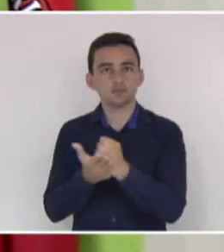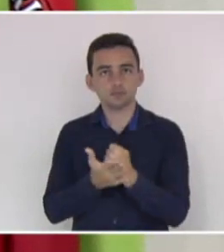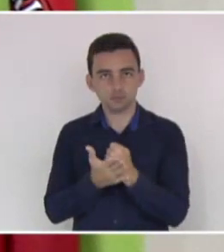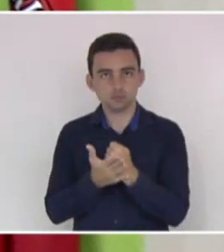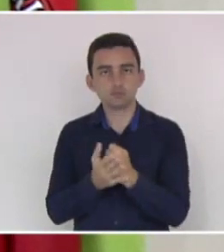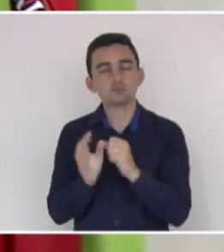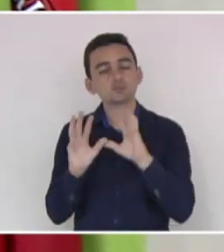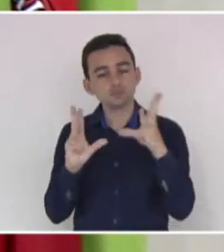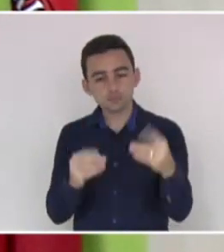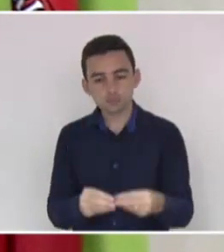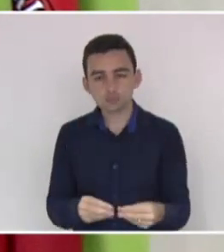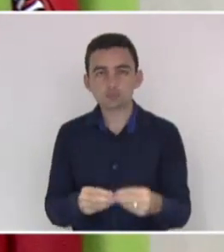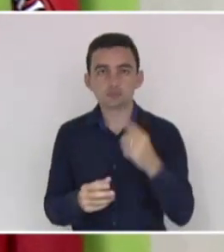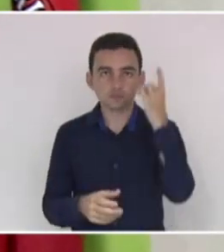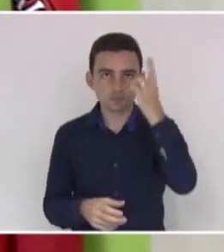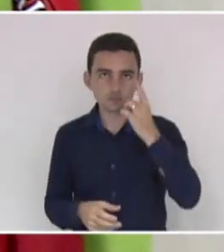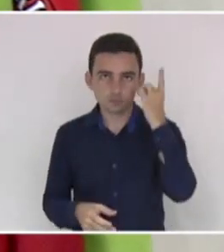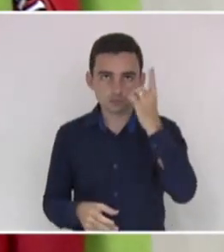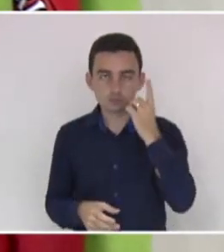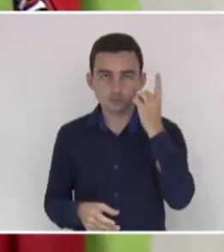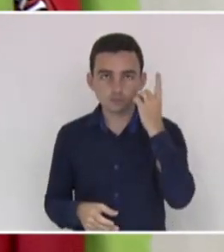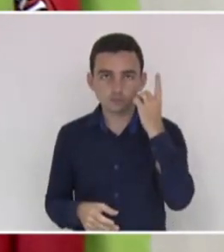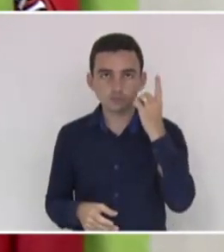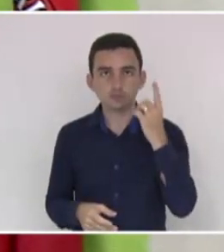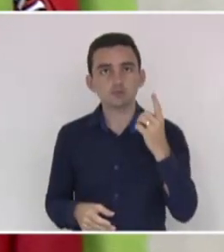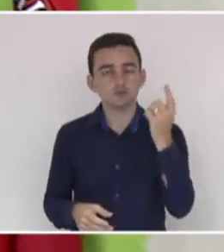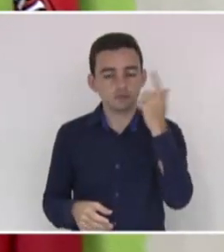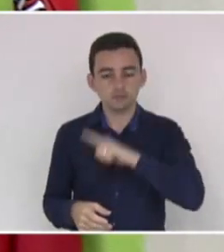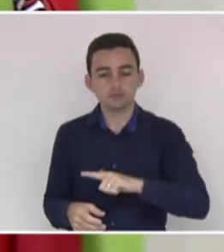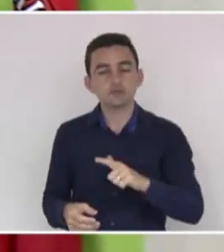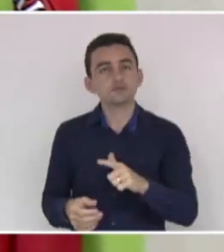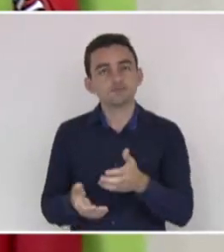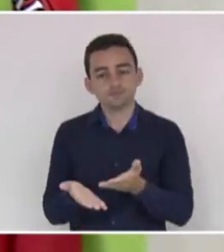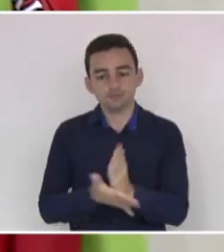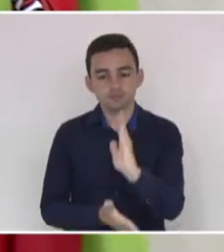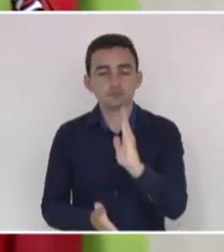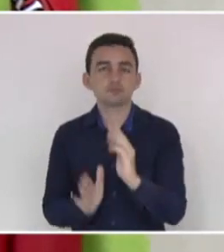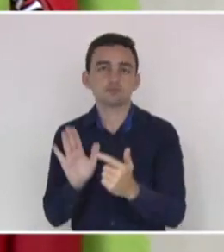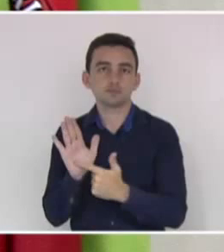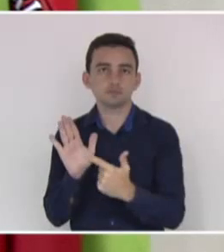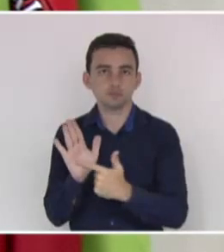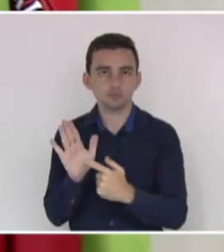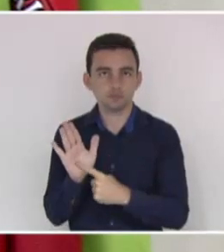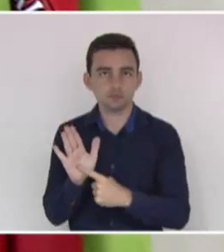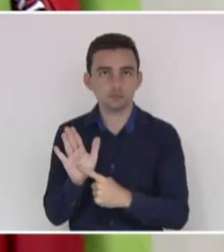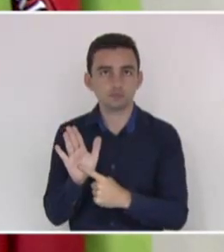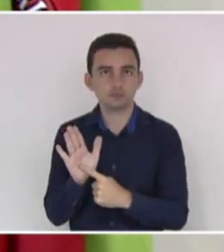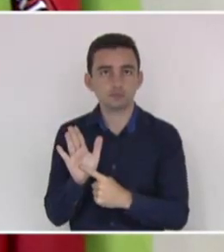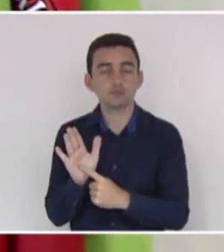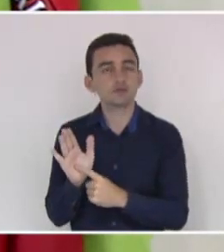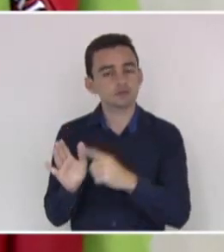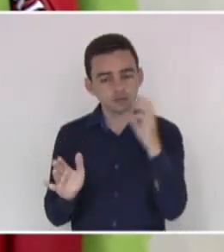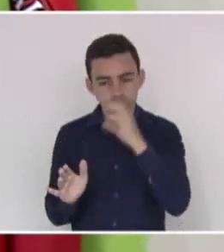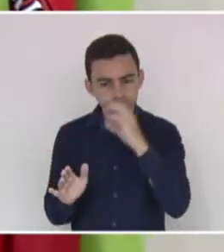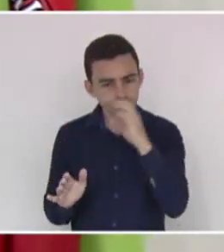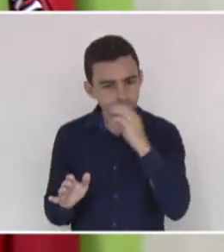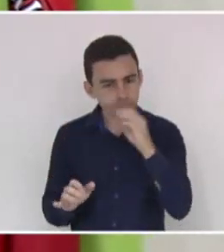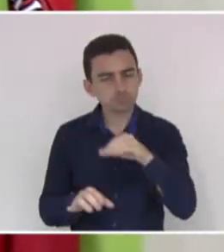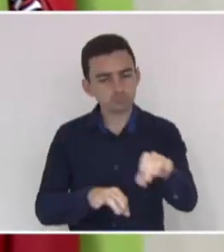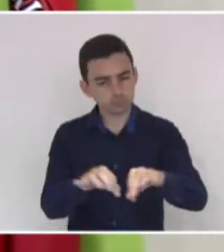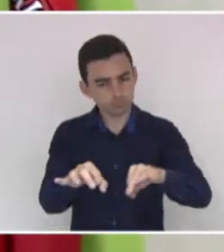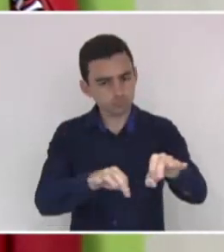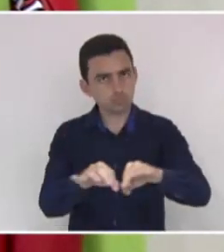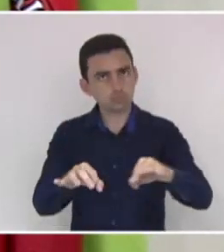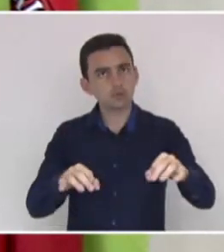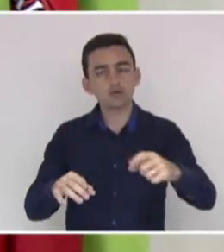todos os deputados, que ter aprovado esta indicação e que seja atendida esse